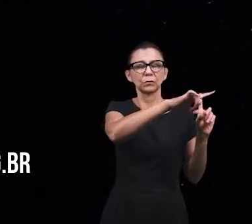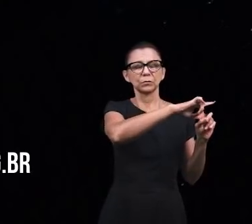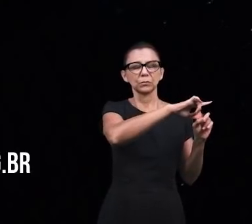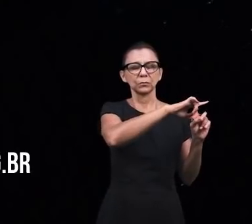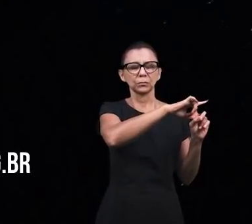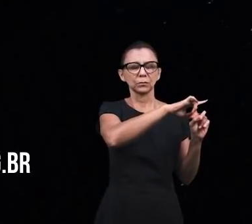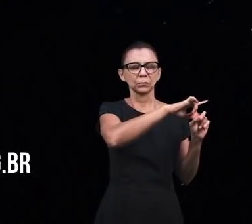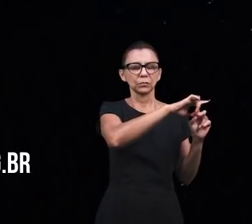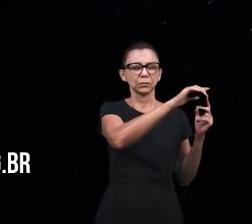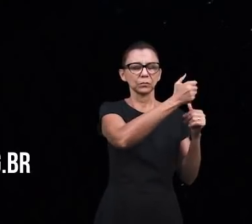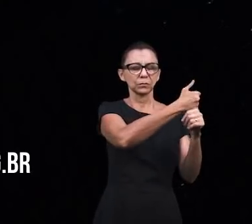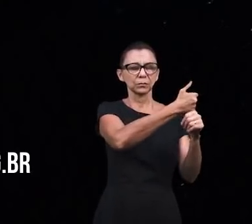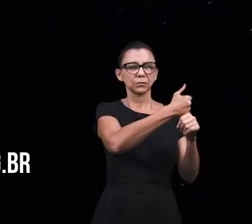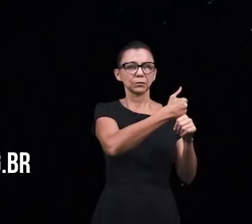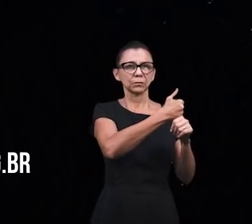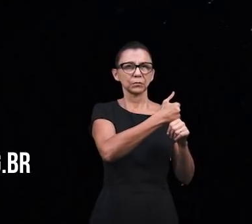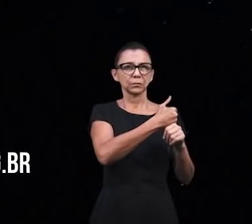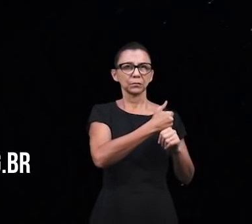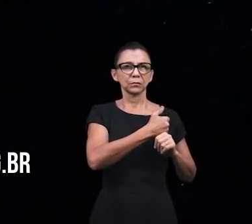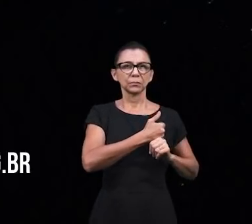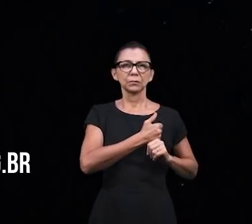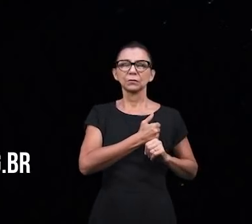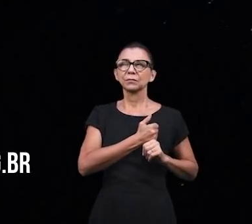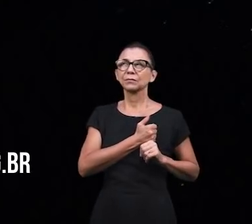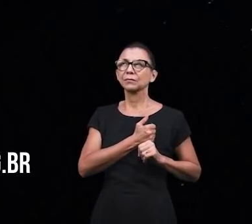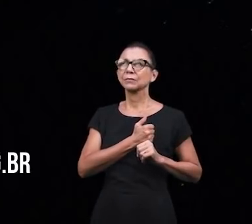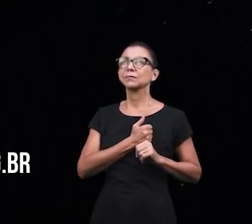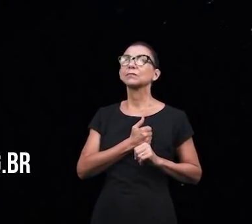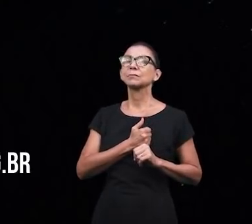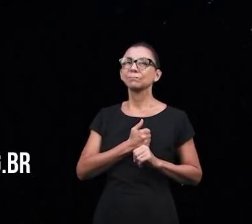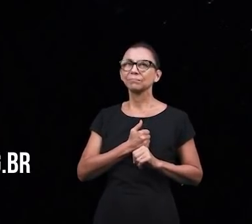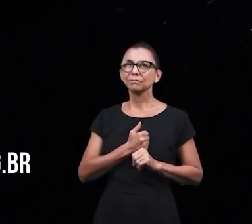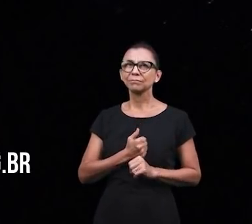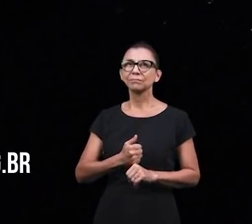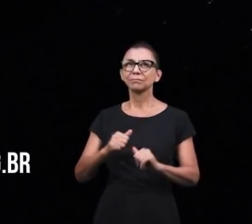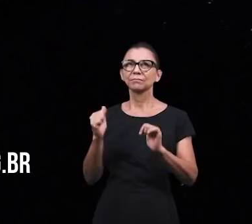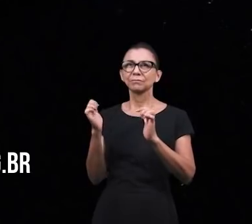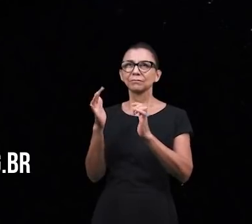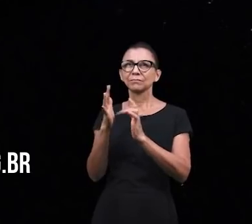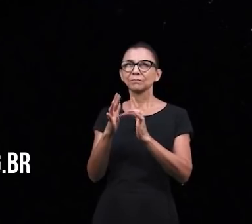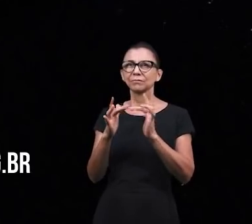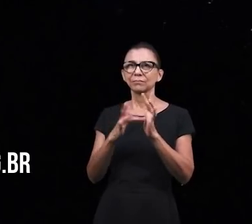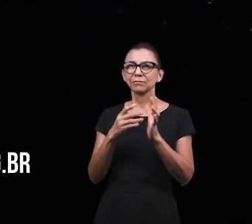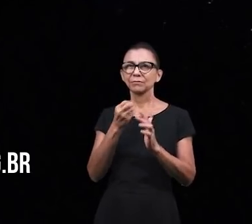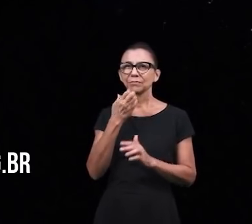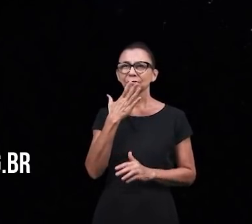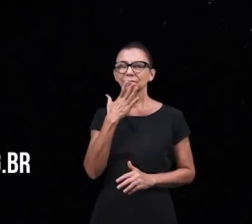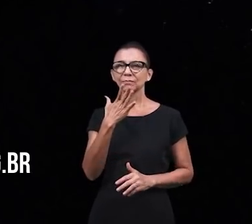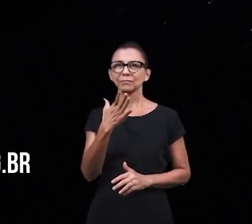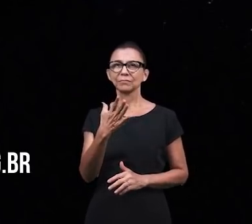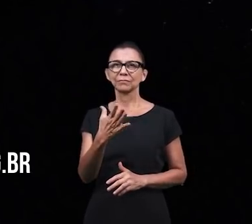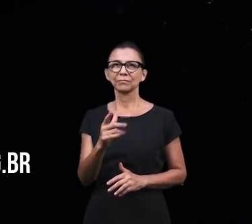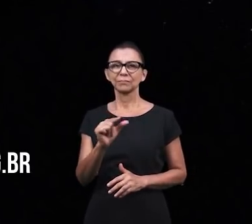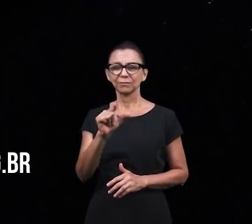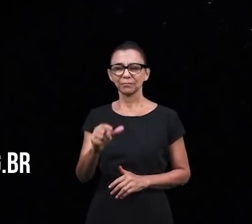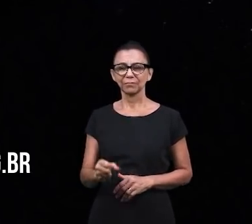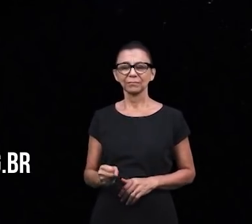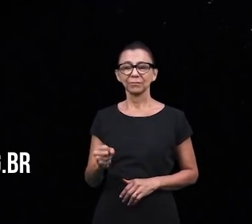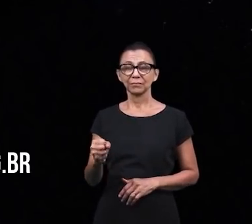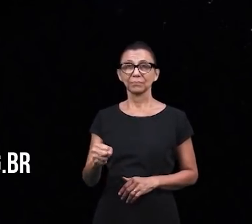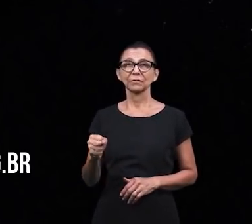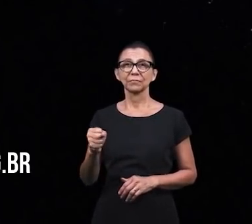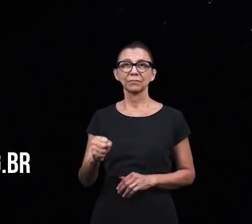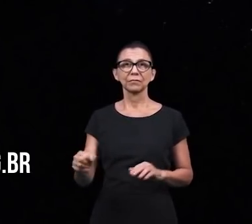meu Jesus, o bom pastor. A mão que foi na